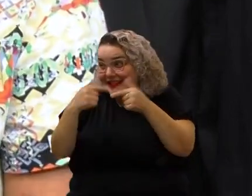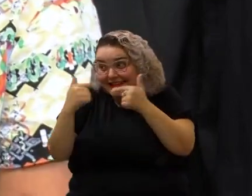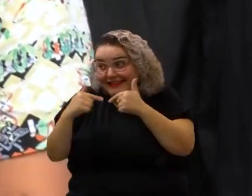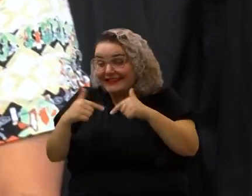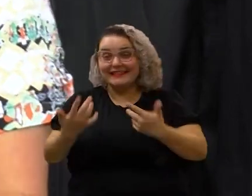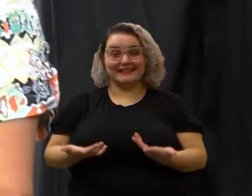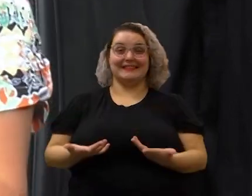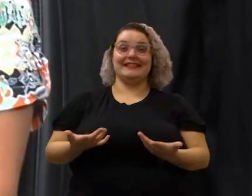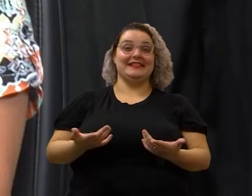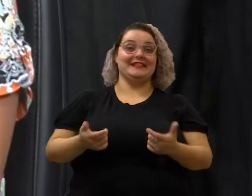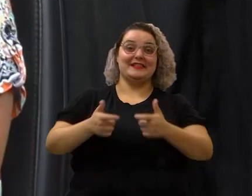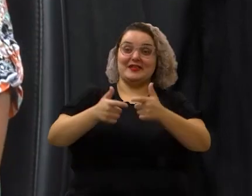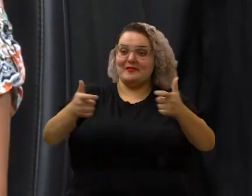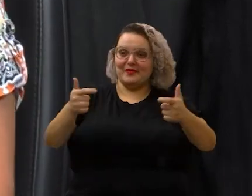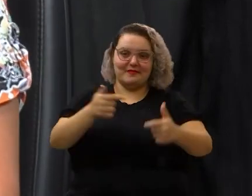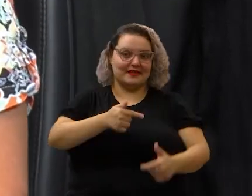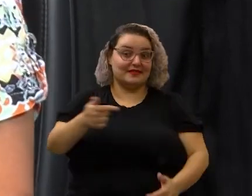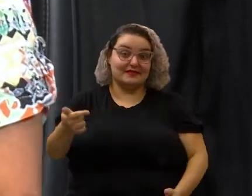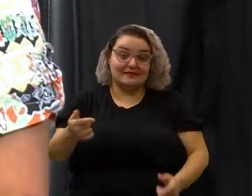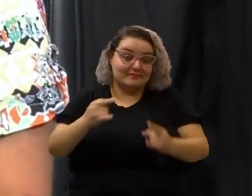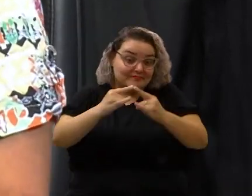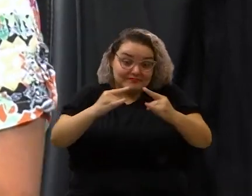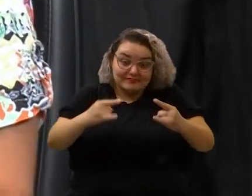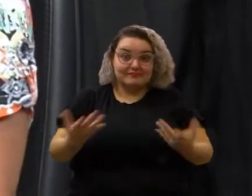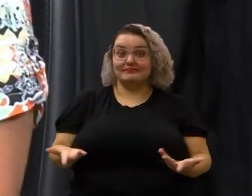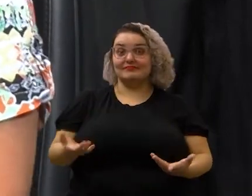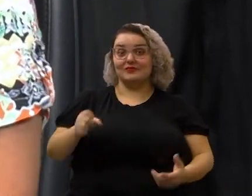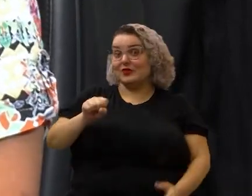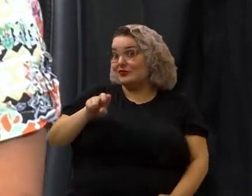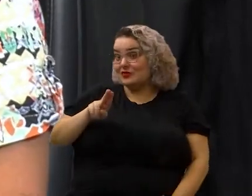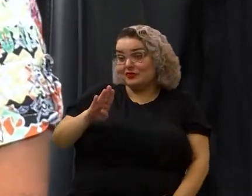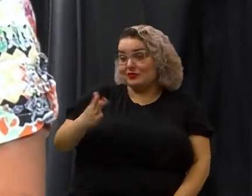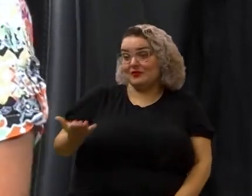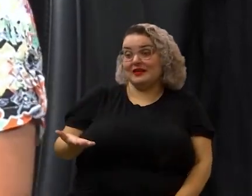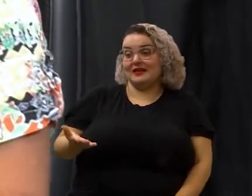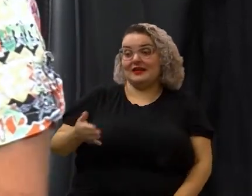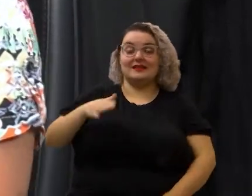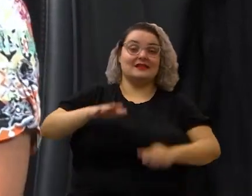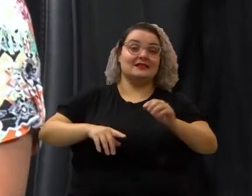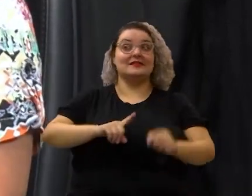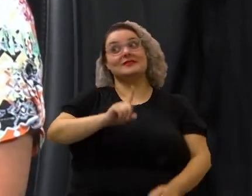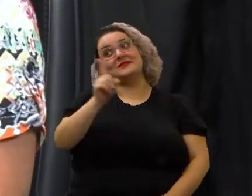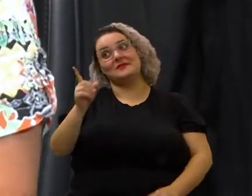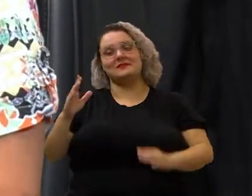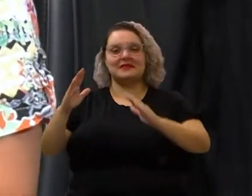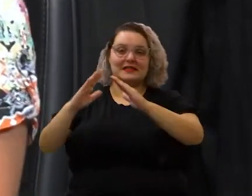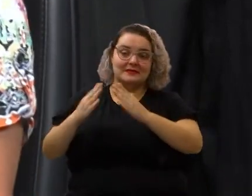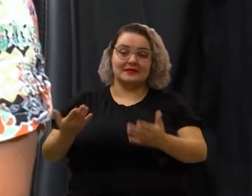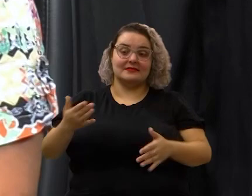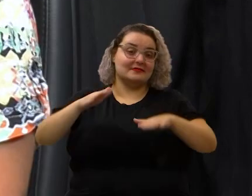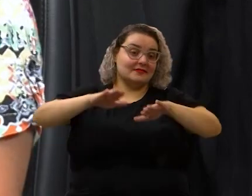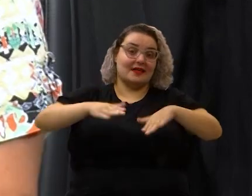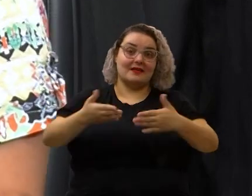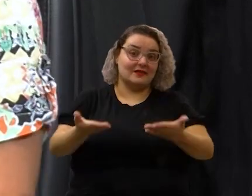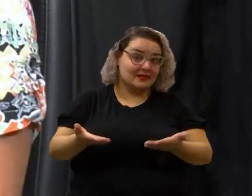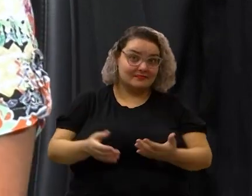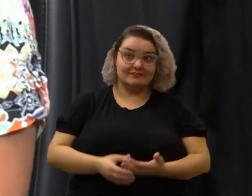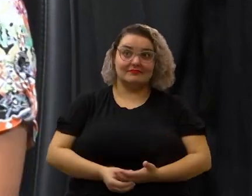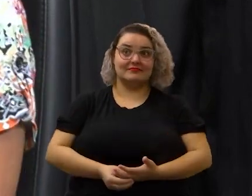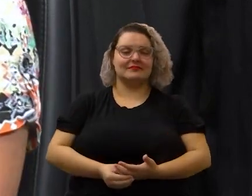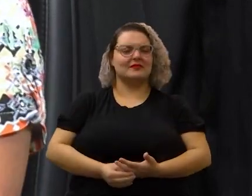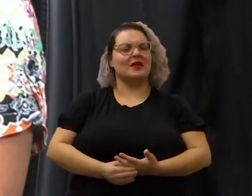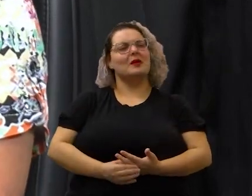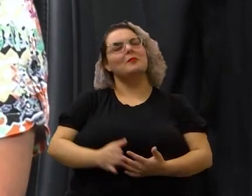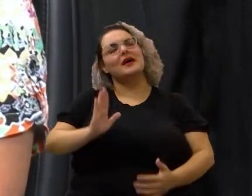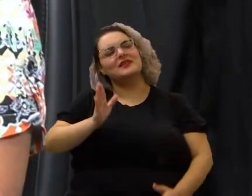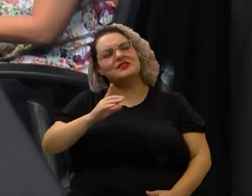e eu ficava boa parte da semana no SUBA. Eu ia de vez em quando para casa, mas eu ficava lá